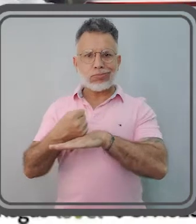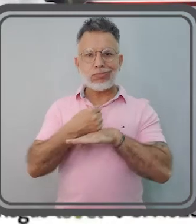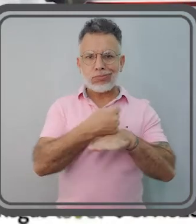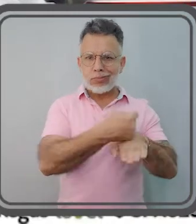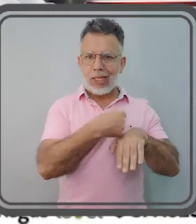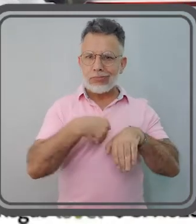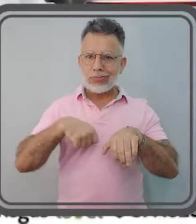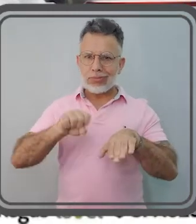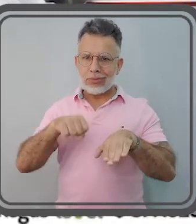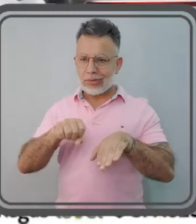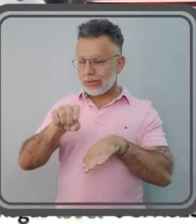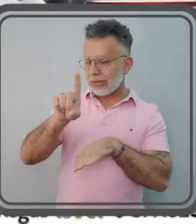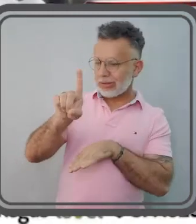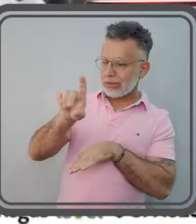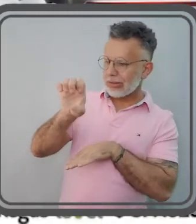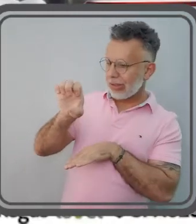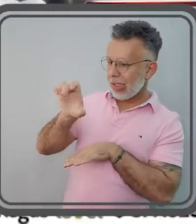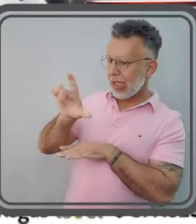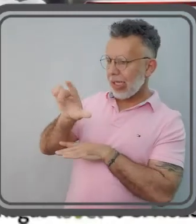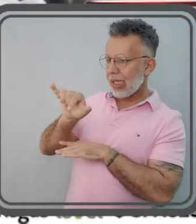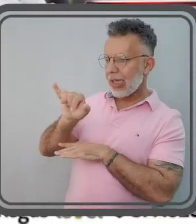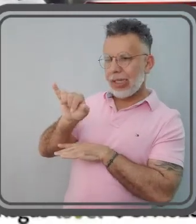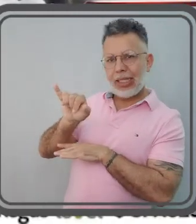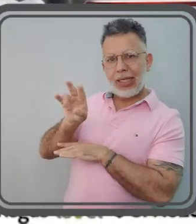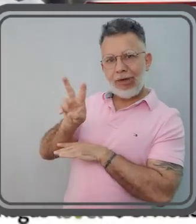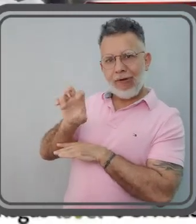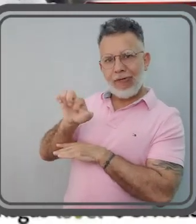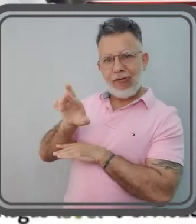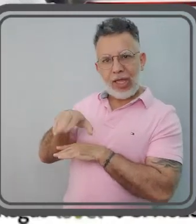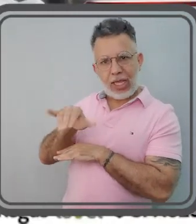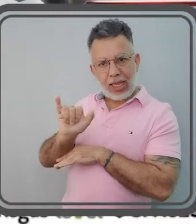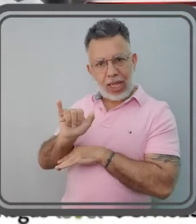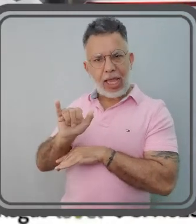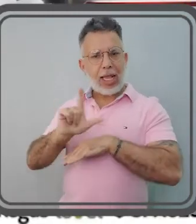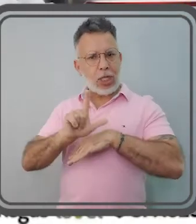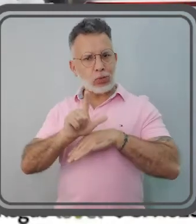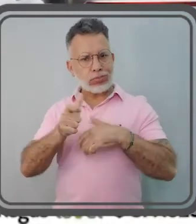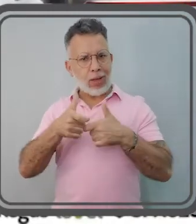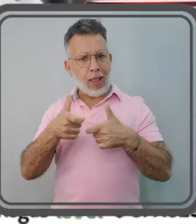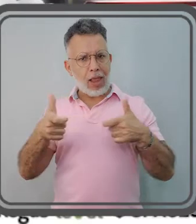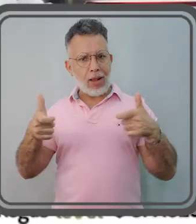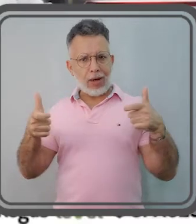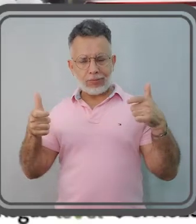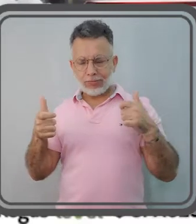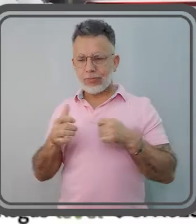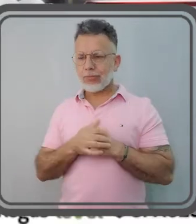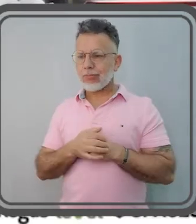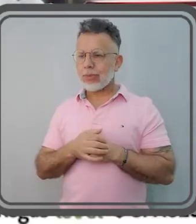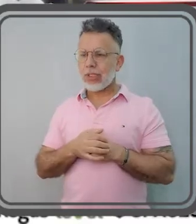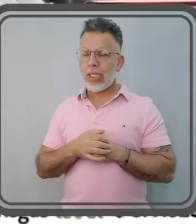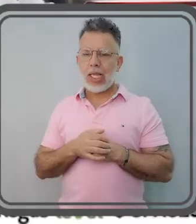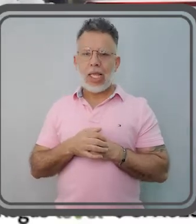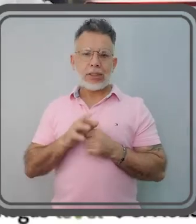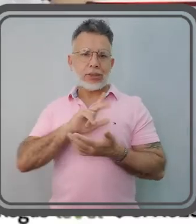estão atuando no modelo de multicanalidade, né? O conceito do omnichannel,